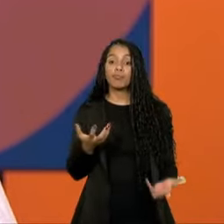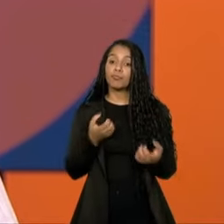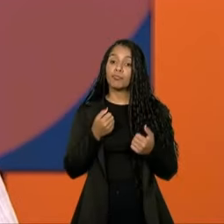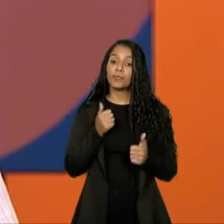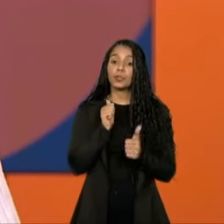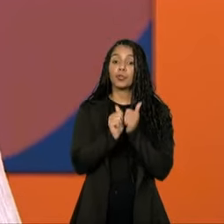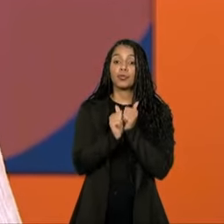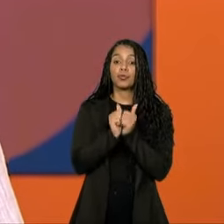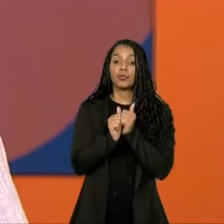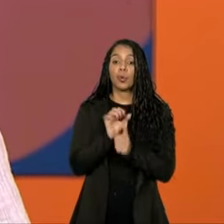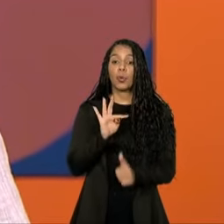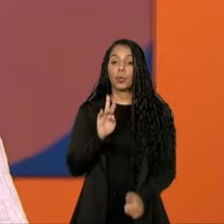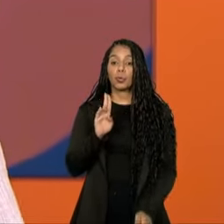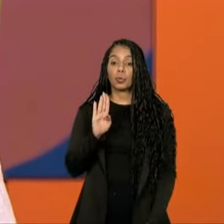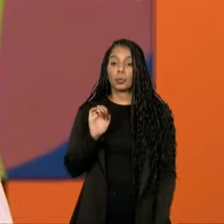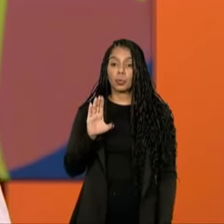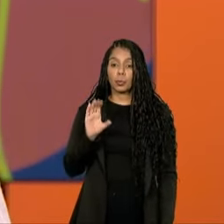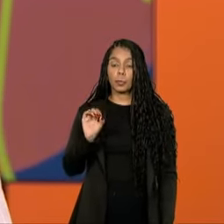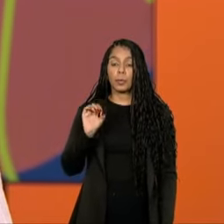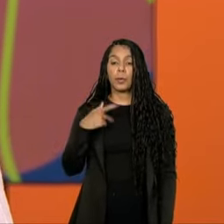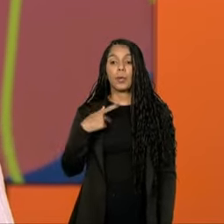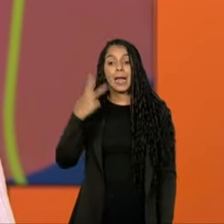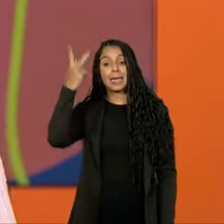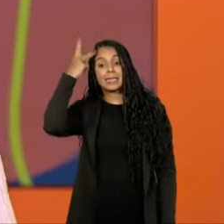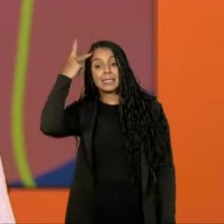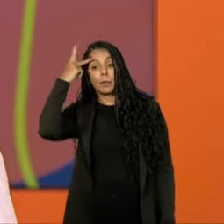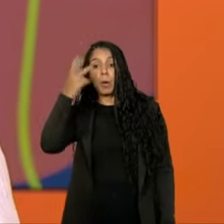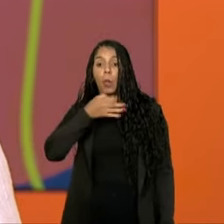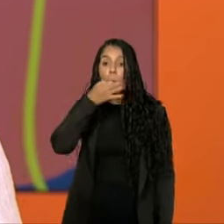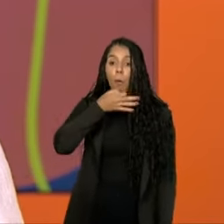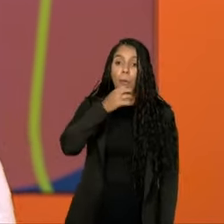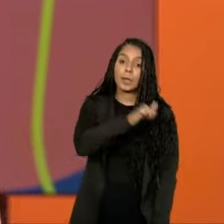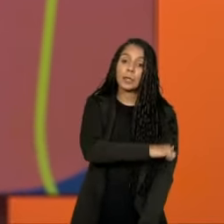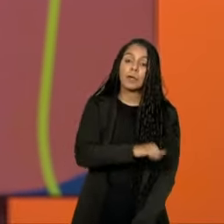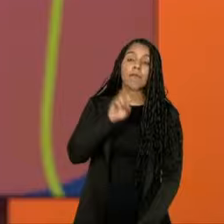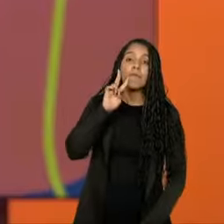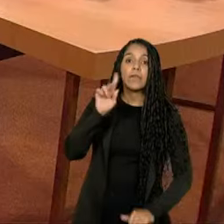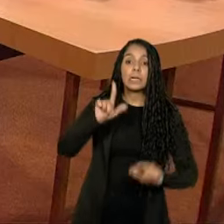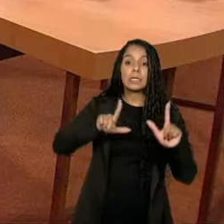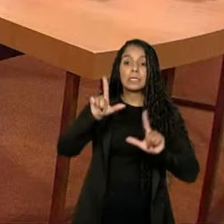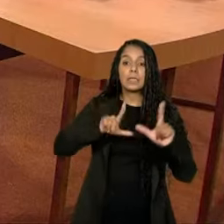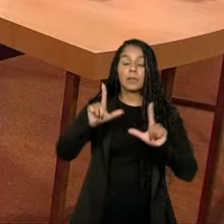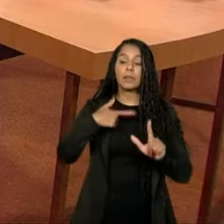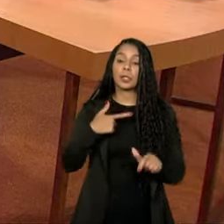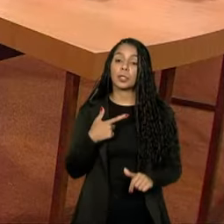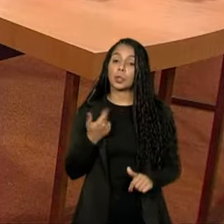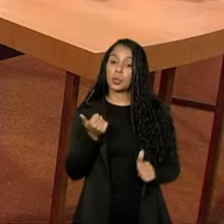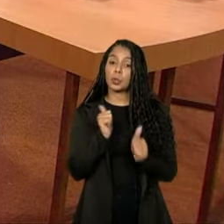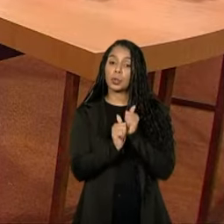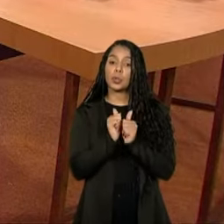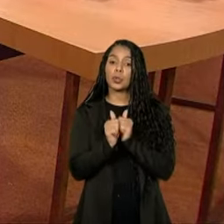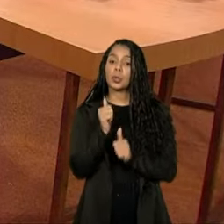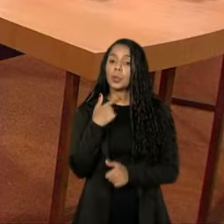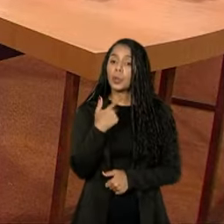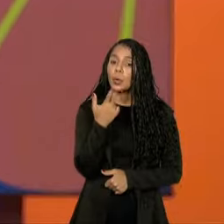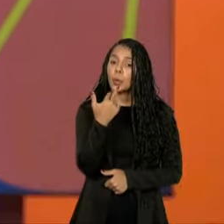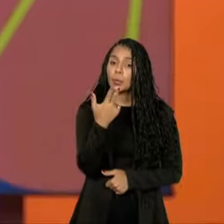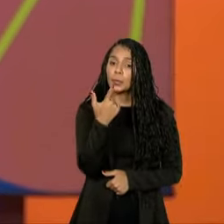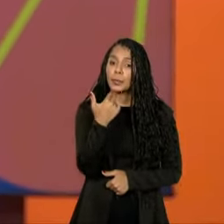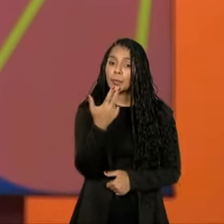jogo no tubo, o narrador em São Paulo e eu comentando do Rio, vendo pela televisão. Nossa. Jogadores estrangeiros falam, como é que fala o nome dessa